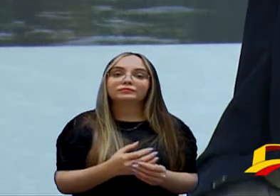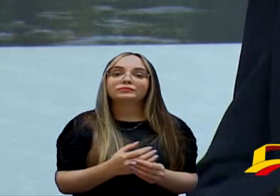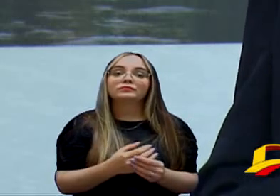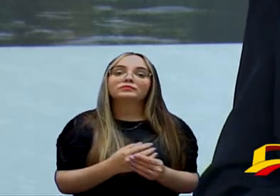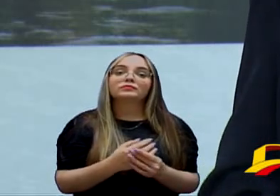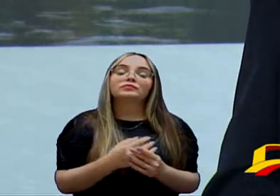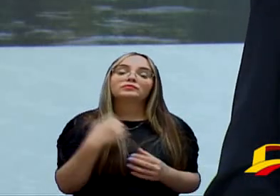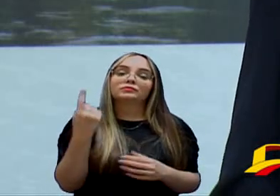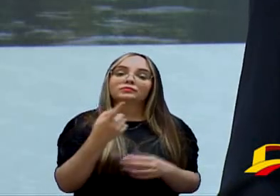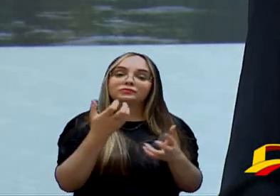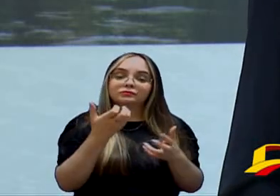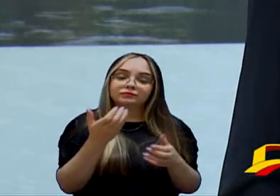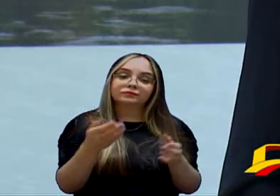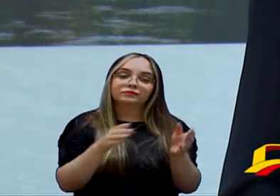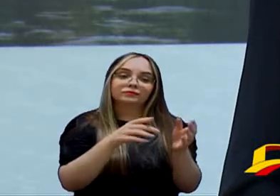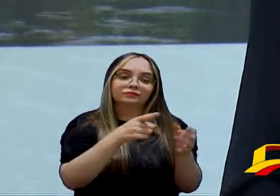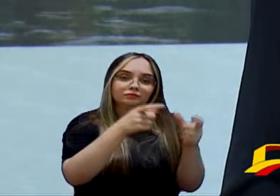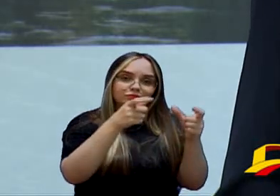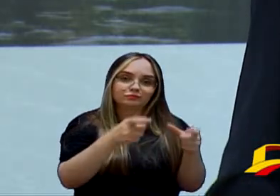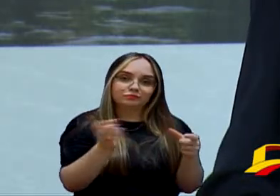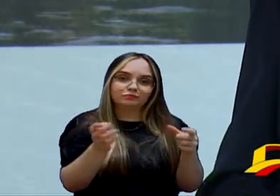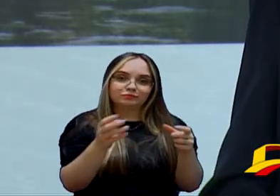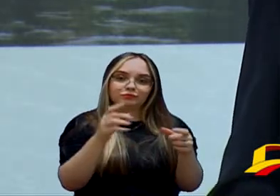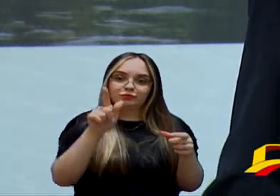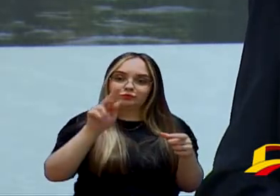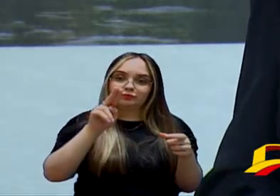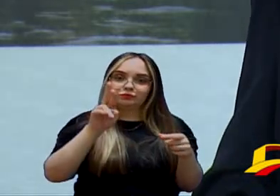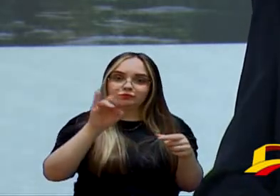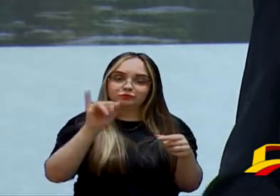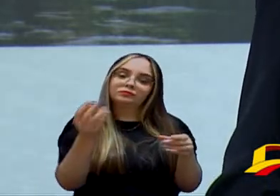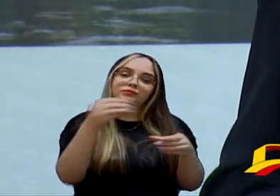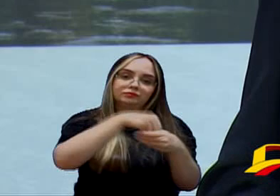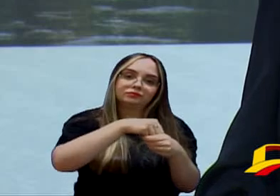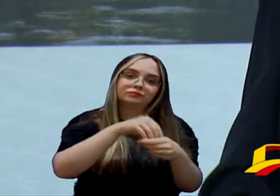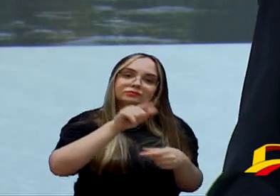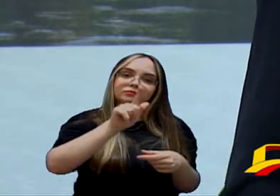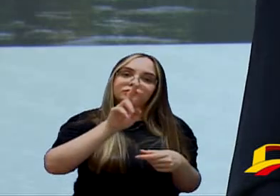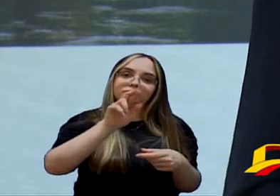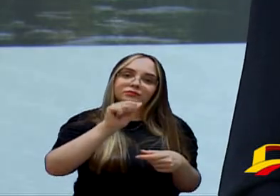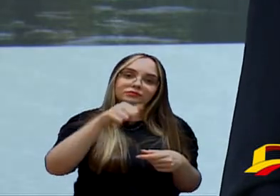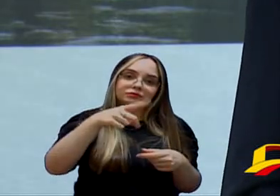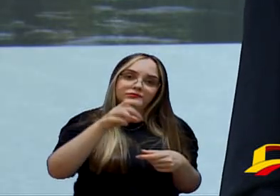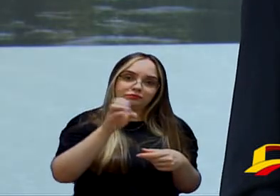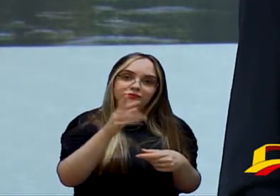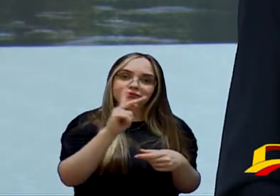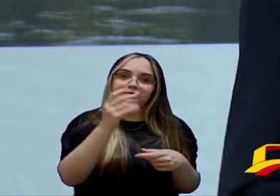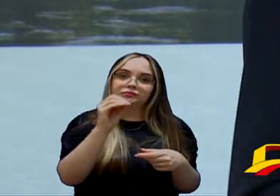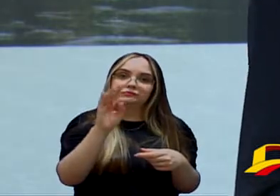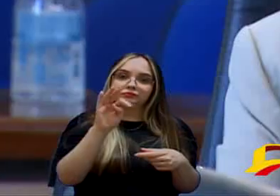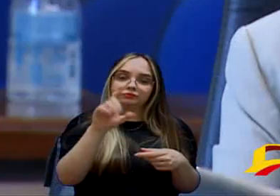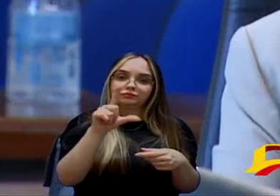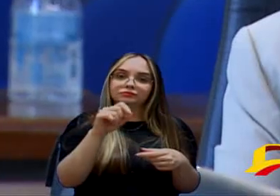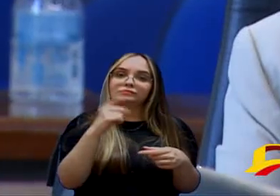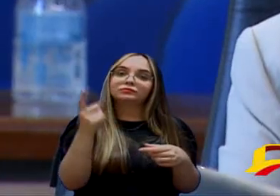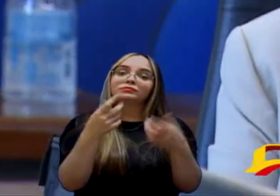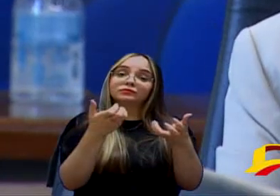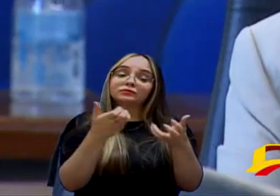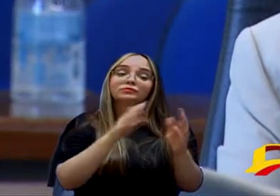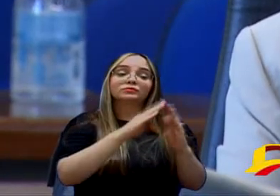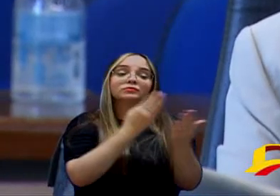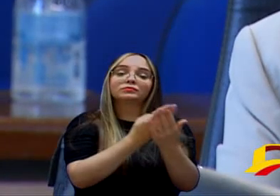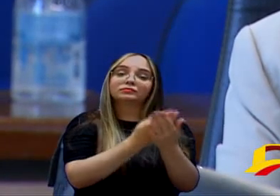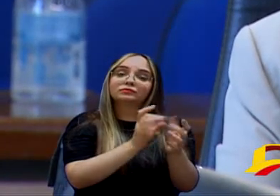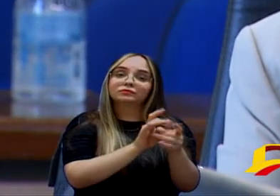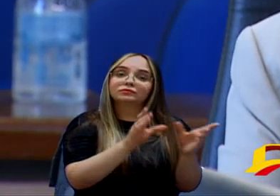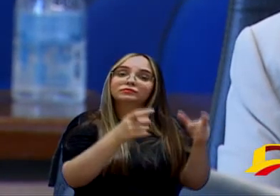Projeto Guri para oficina Grande Hotel que é também da área cultural é um trabalho maravilhoso que eles fazem para poder liberar a escola